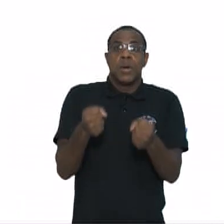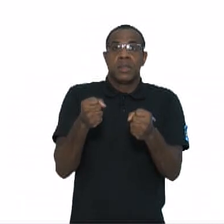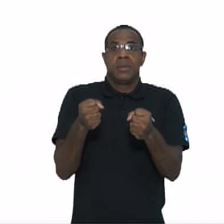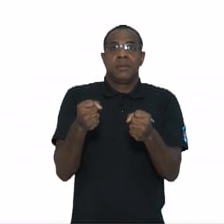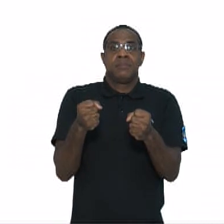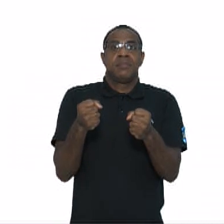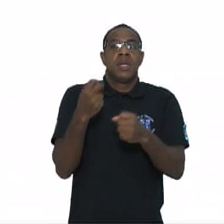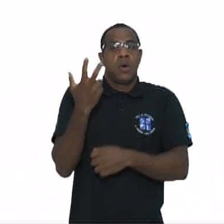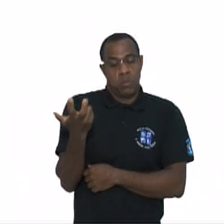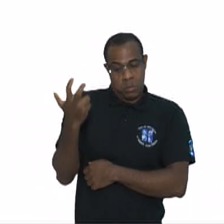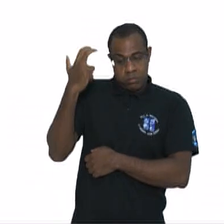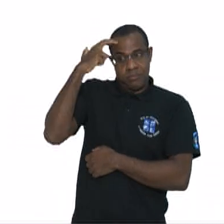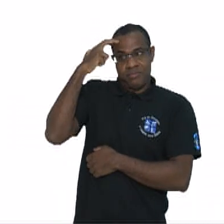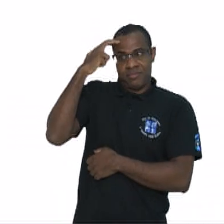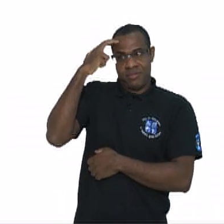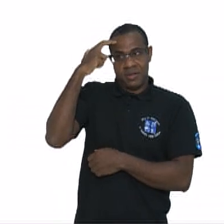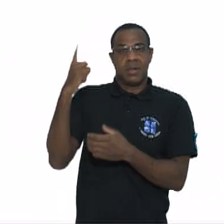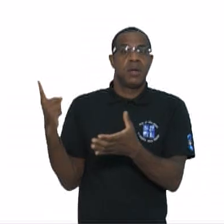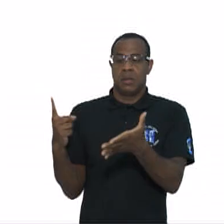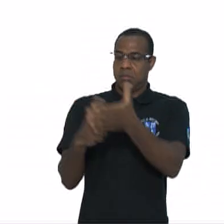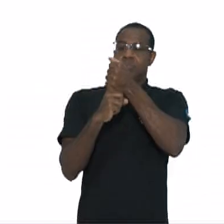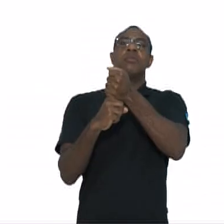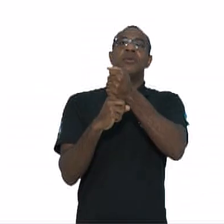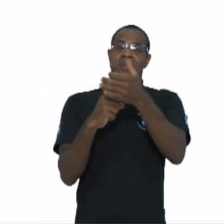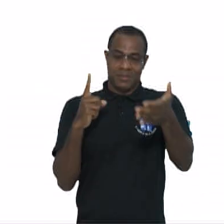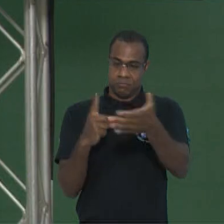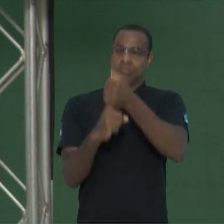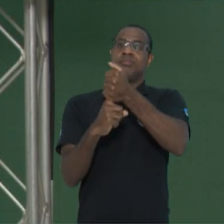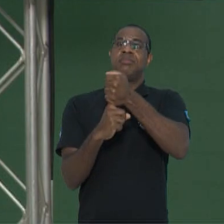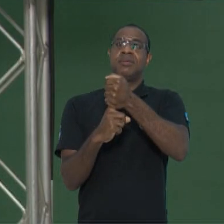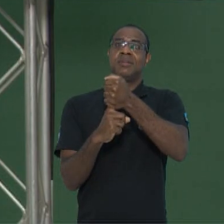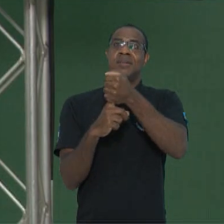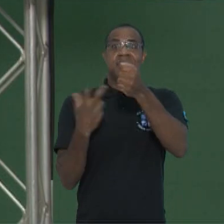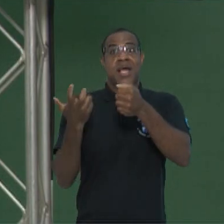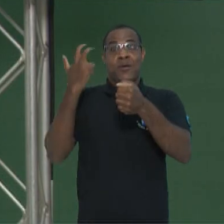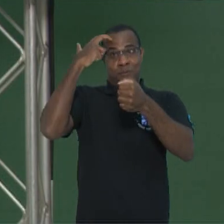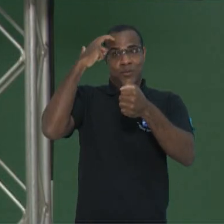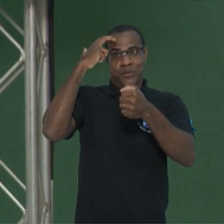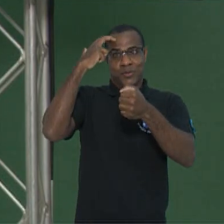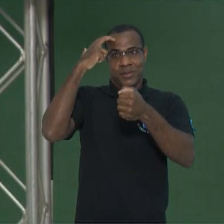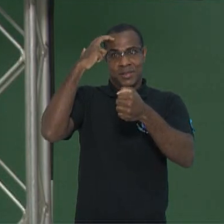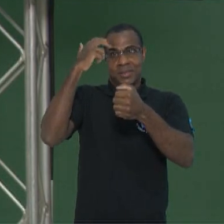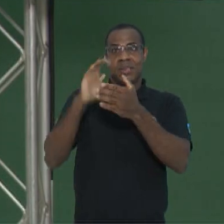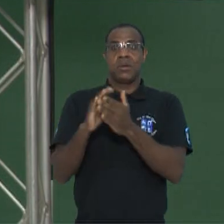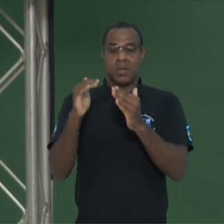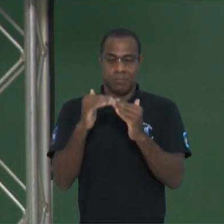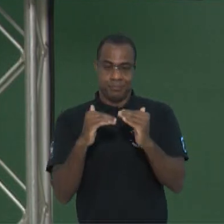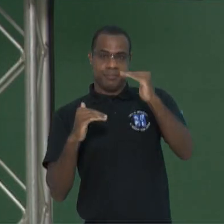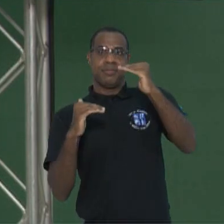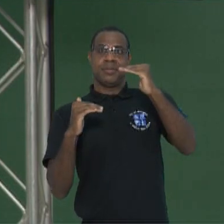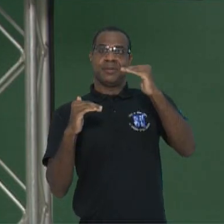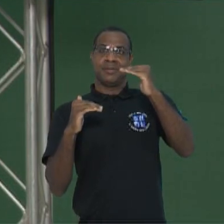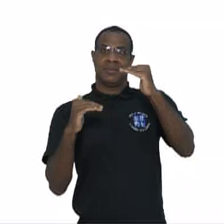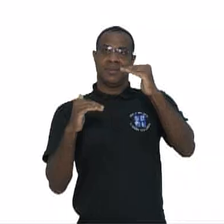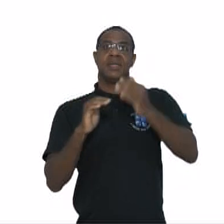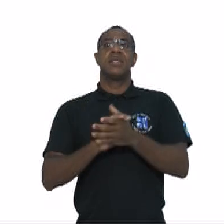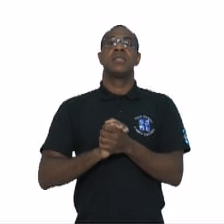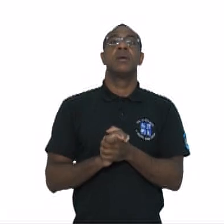cultura em relação às outras. Essa dominação de uma cultura, uma sobrepõe a outra, né?